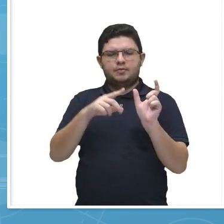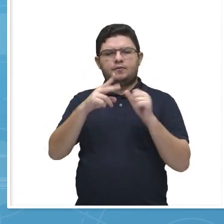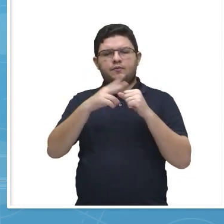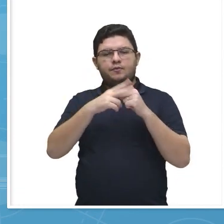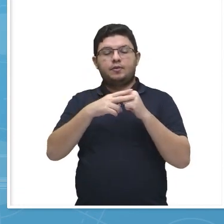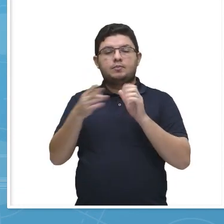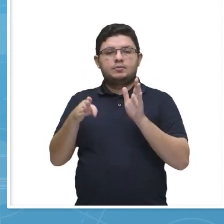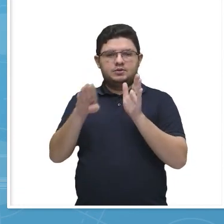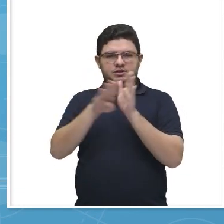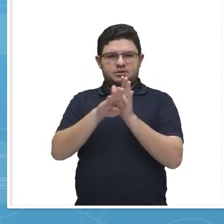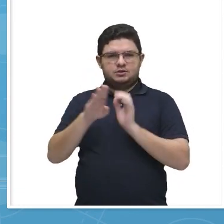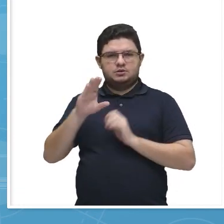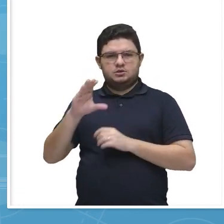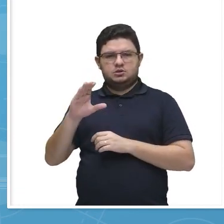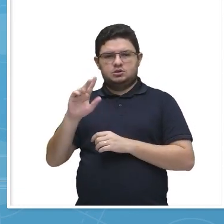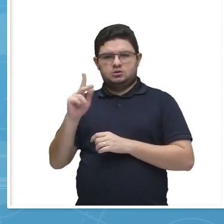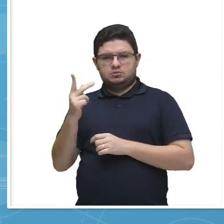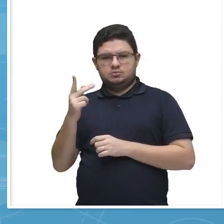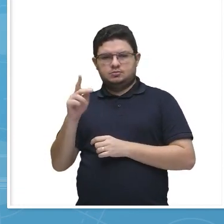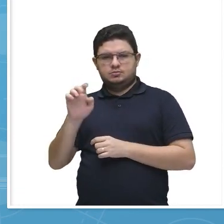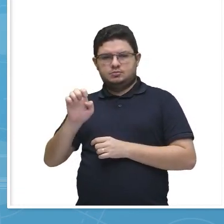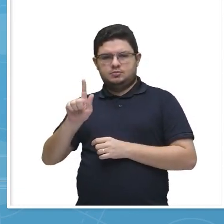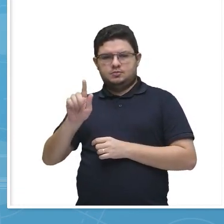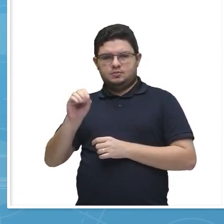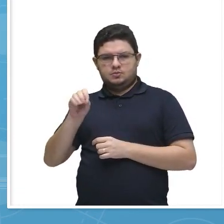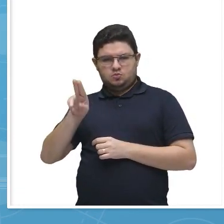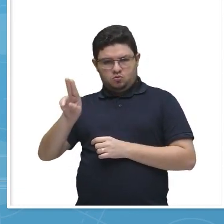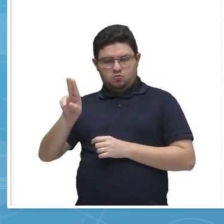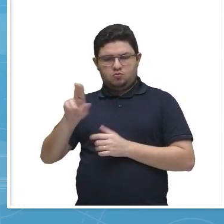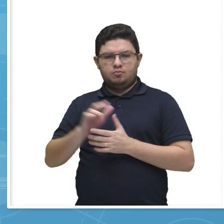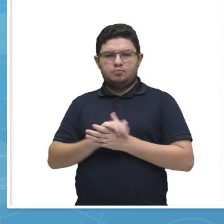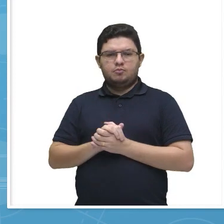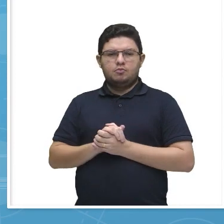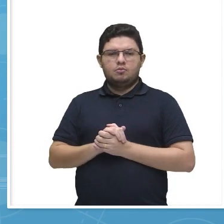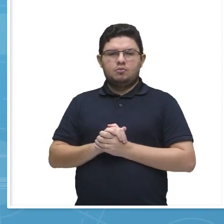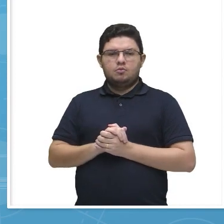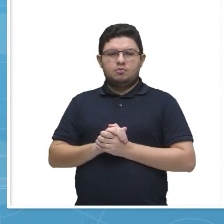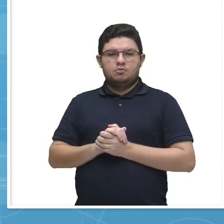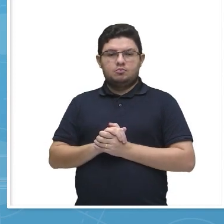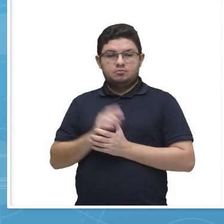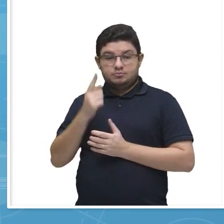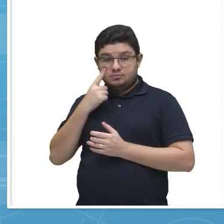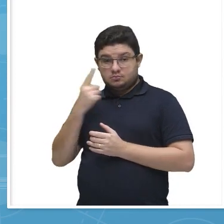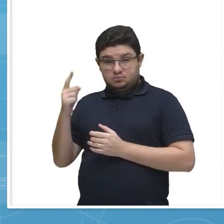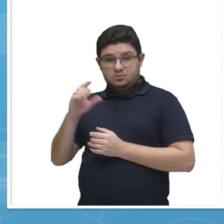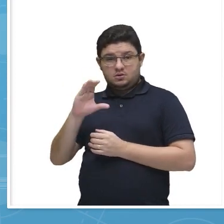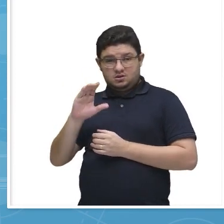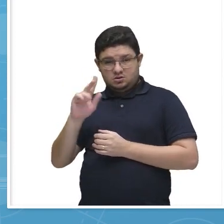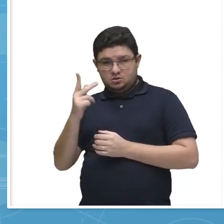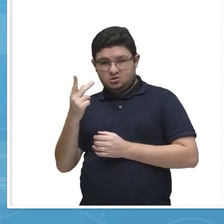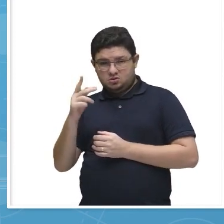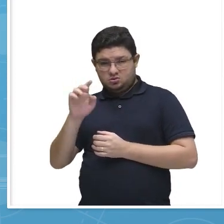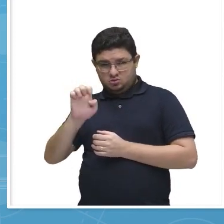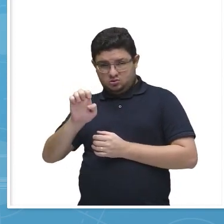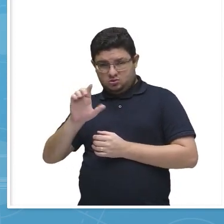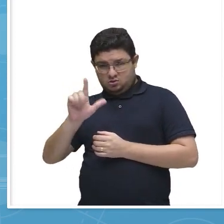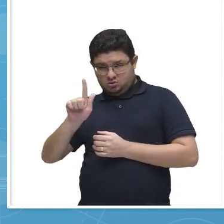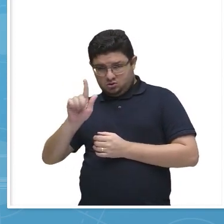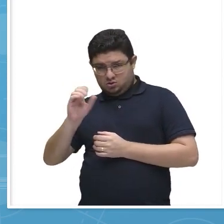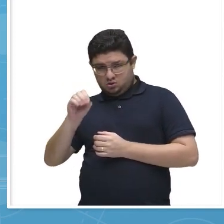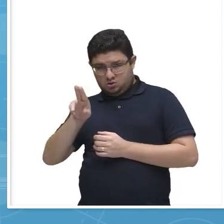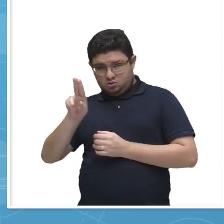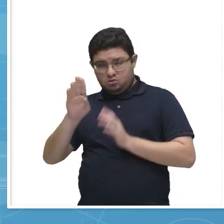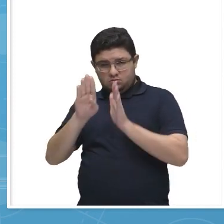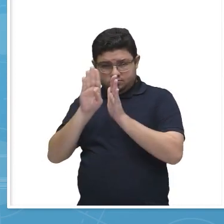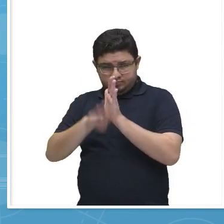Então, perceba que se eu tirar chegou, o maratonista na reta final, a oração já não existe, vai ficar estranha,